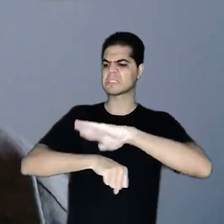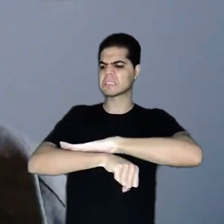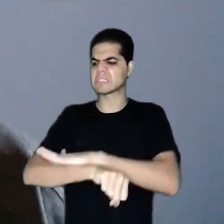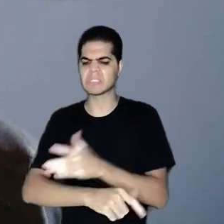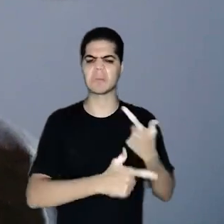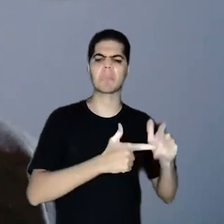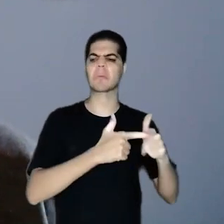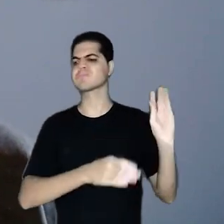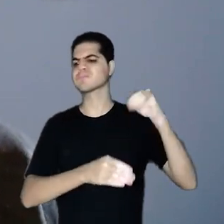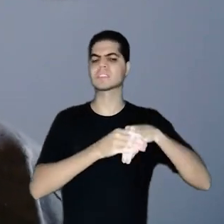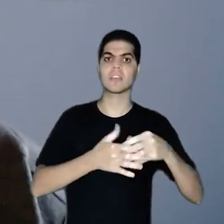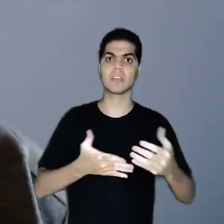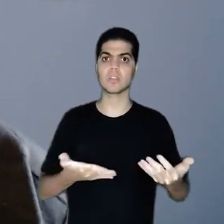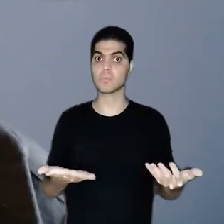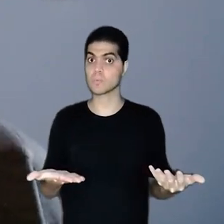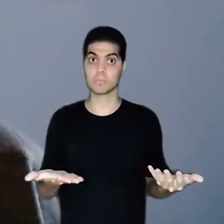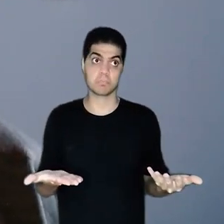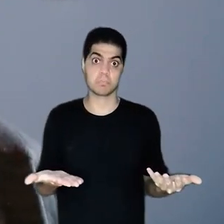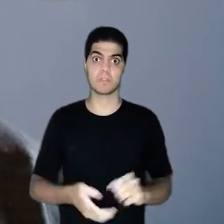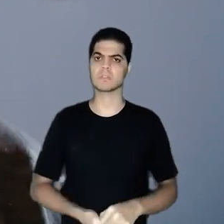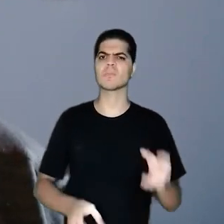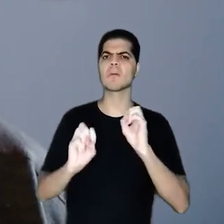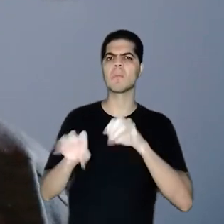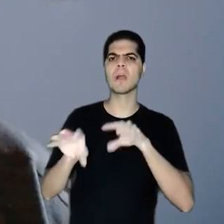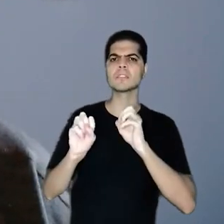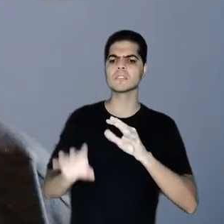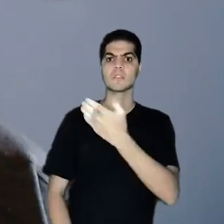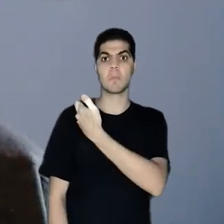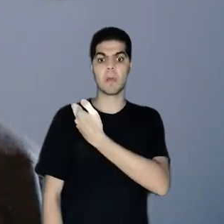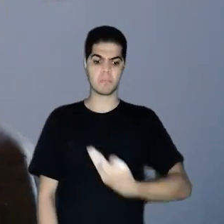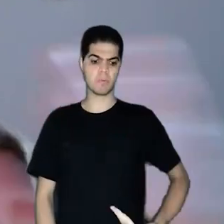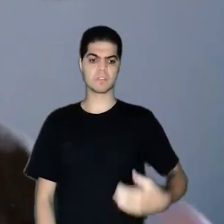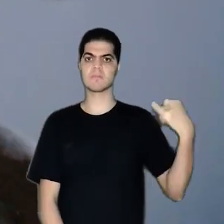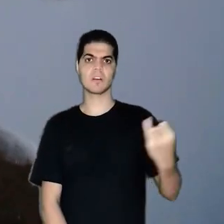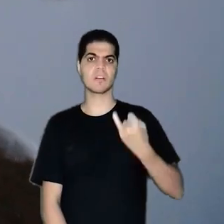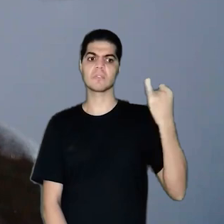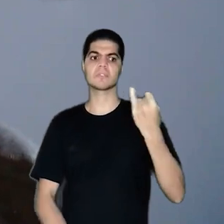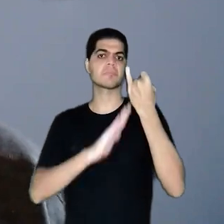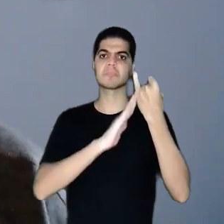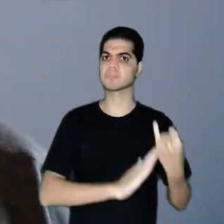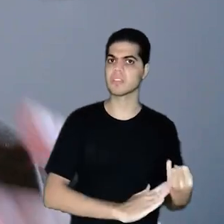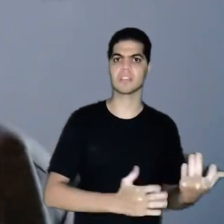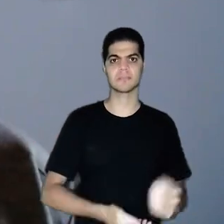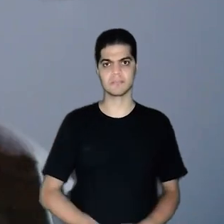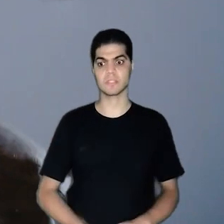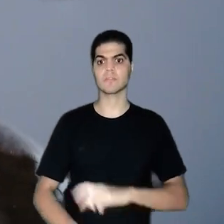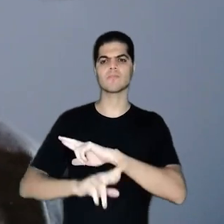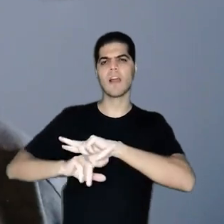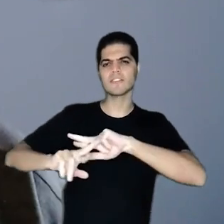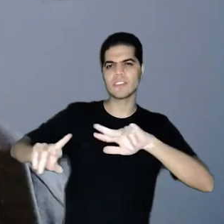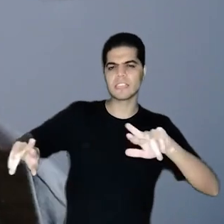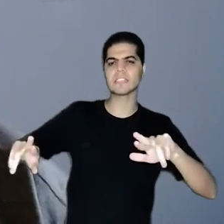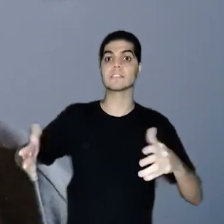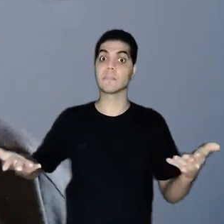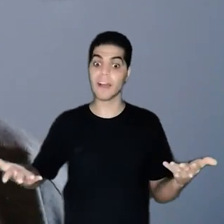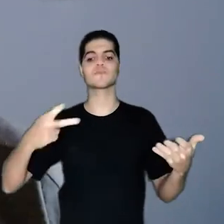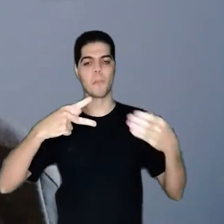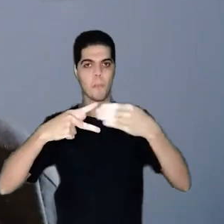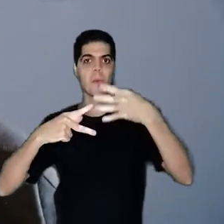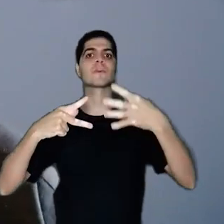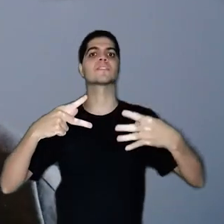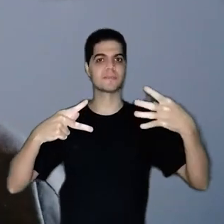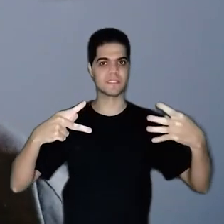misógino uma uma educação pública que não Valorize as diferenças o portal do Bicentenário